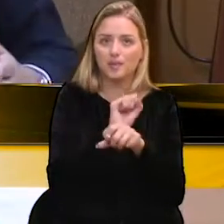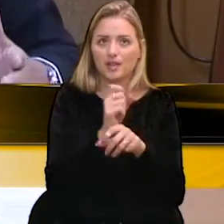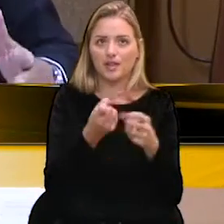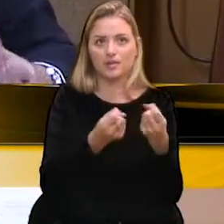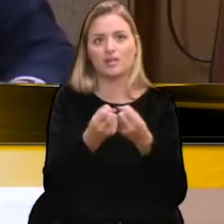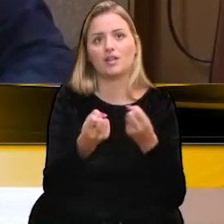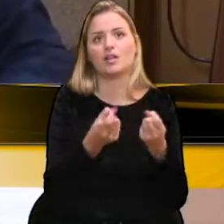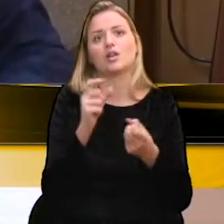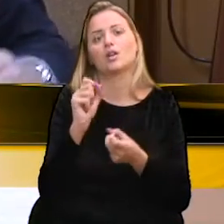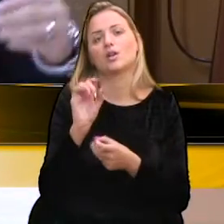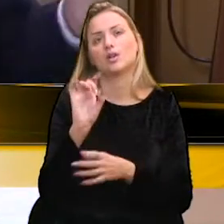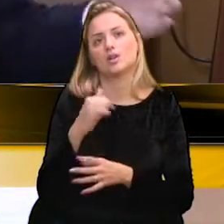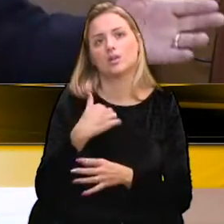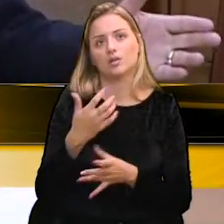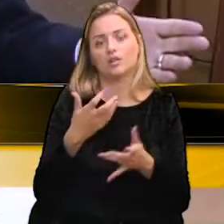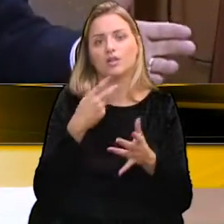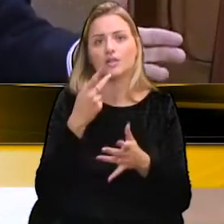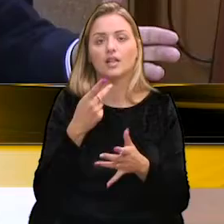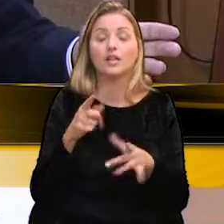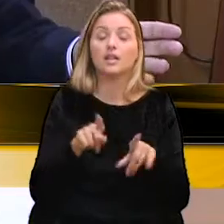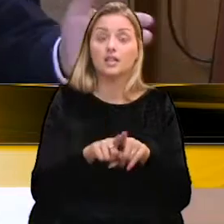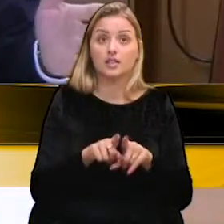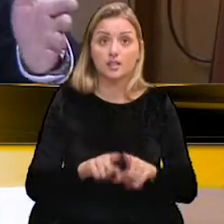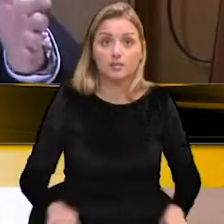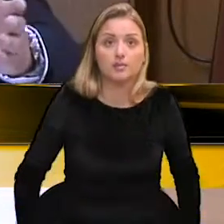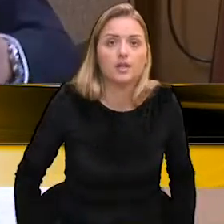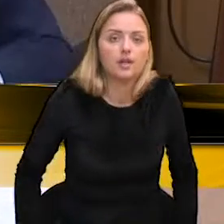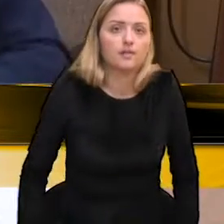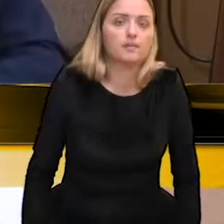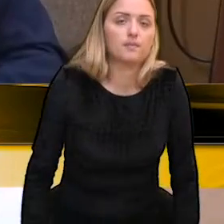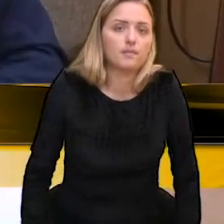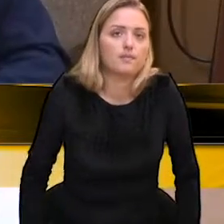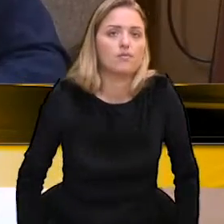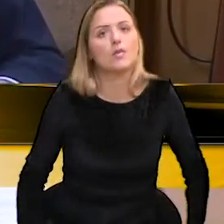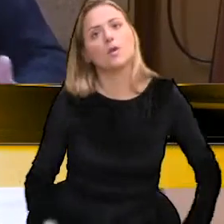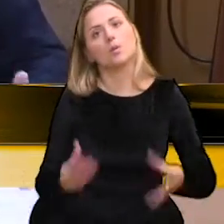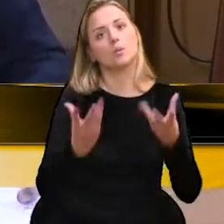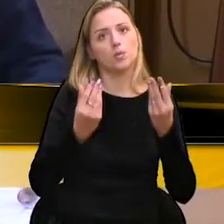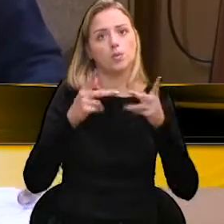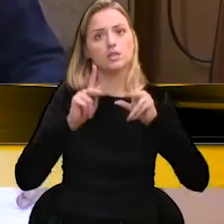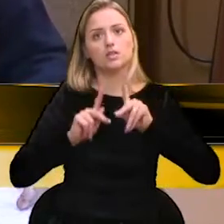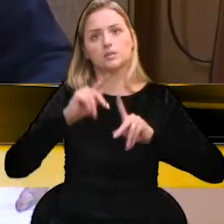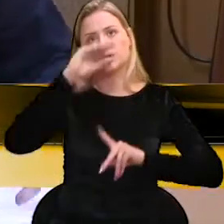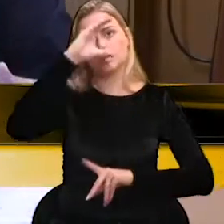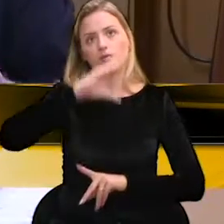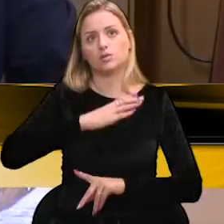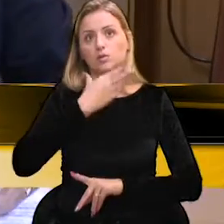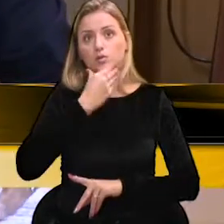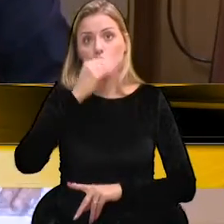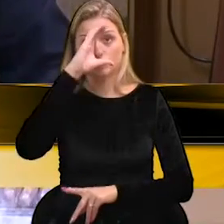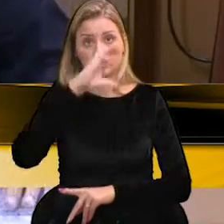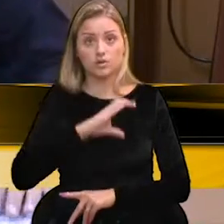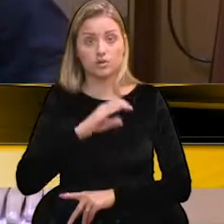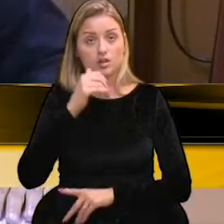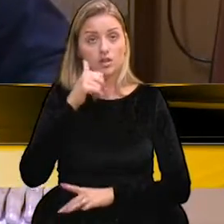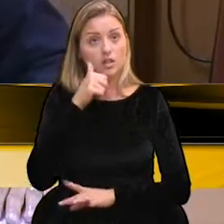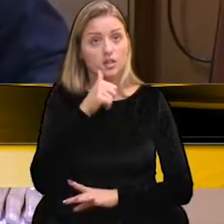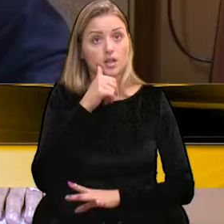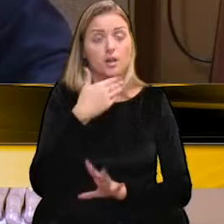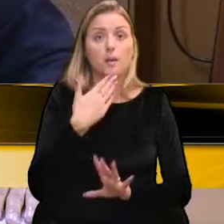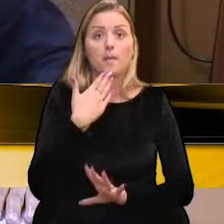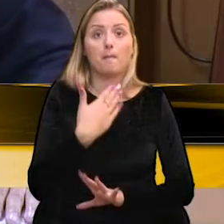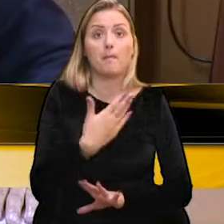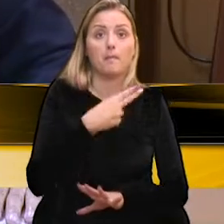Então é isso que fica registrado. E muitas das vezes, muitos desses cidadãos e cidadãs cobram, muitas das vezes, de